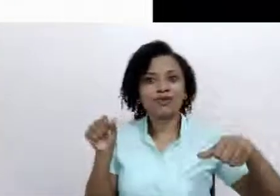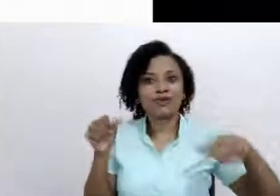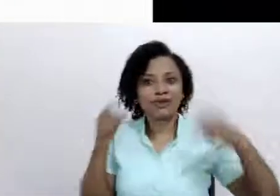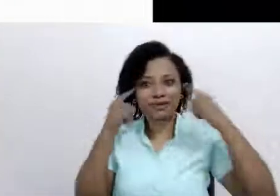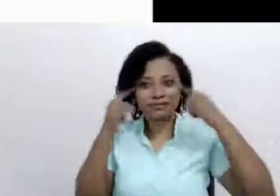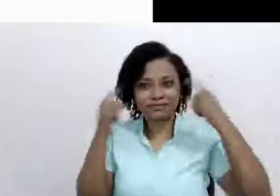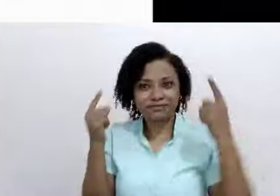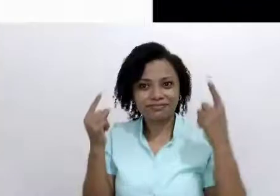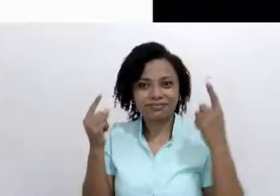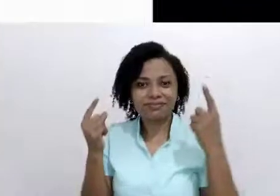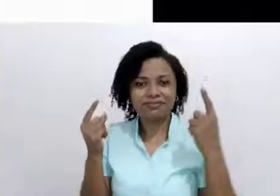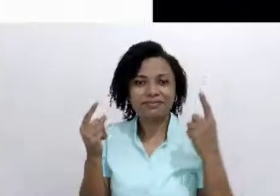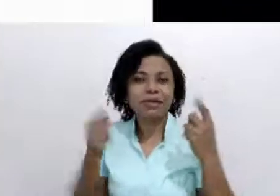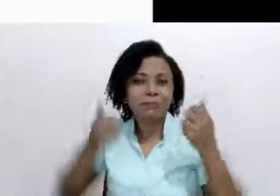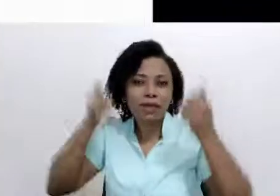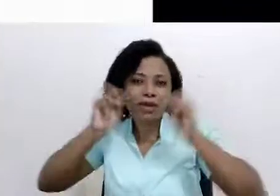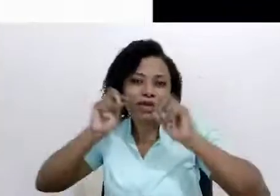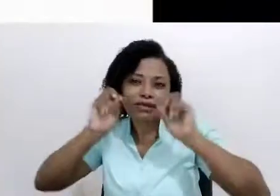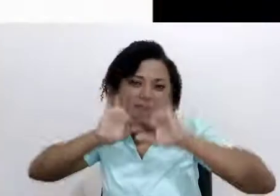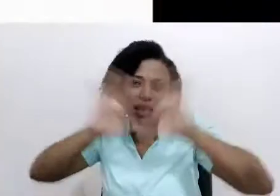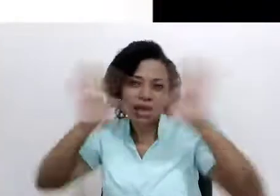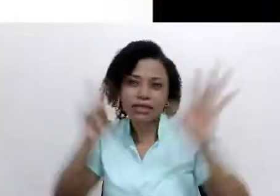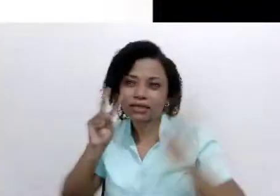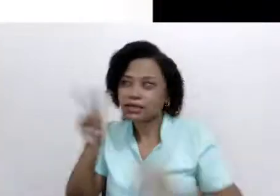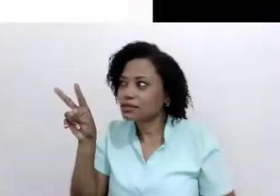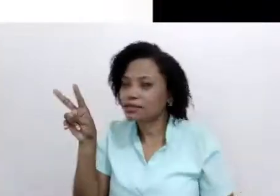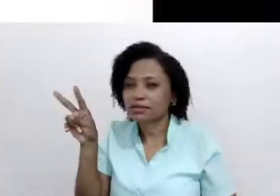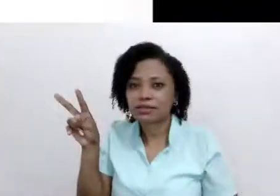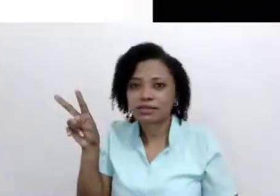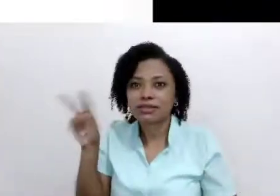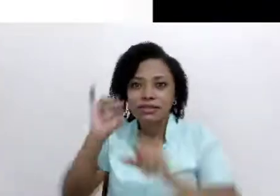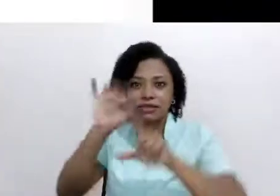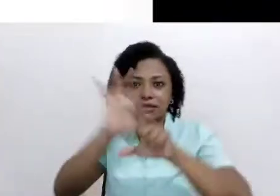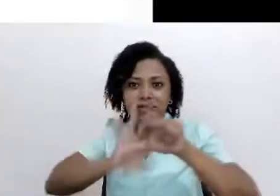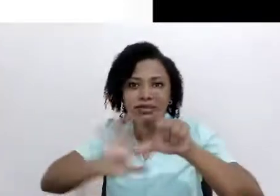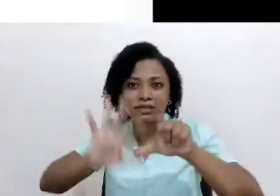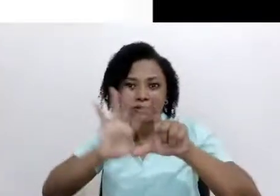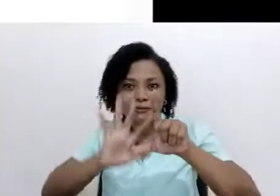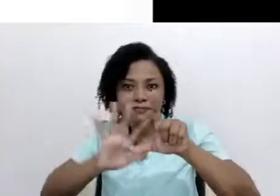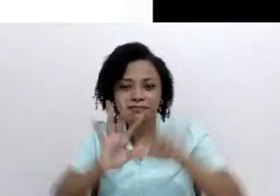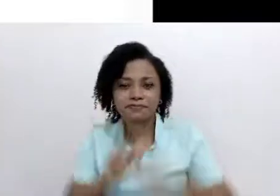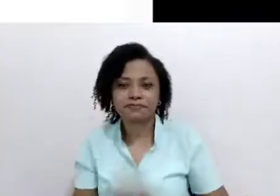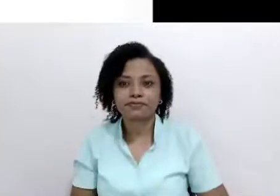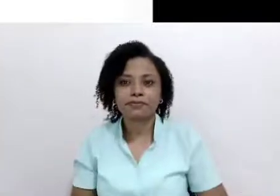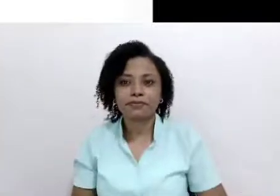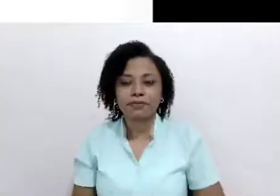por um observador em nosso planeta. A gente vai entender melhor na imagem.